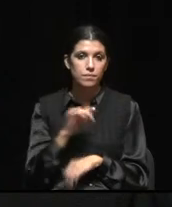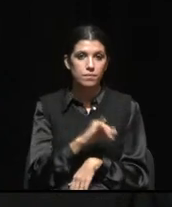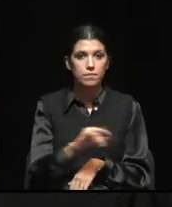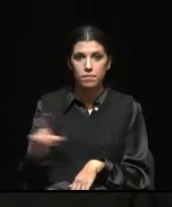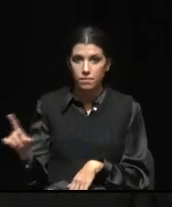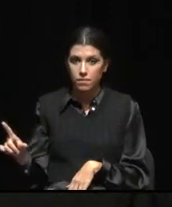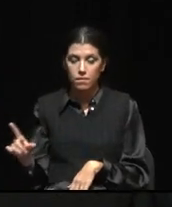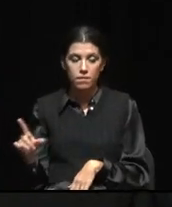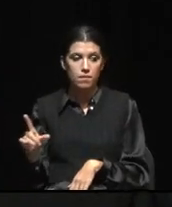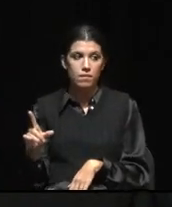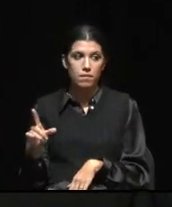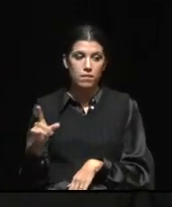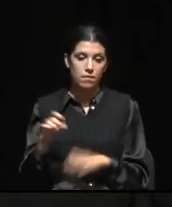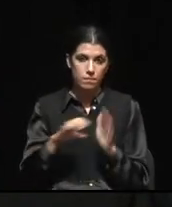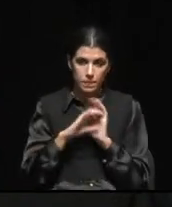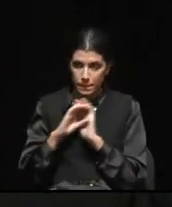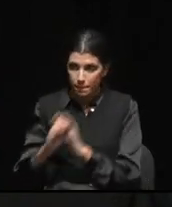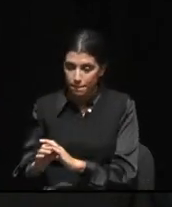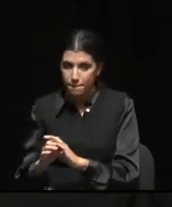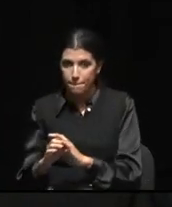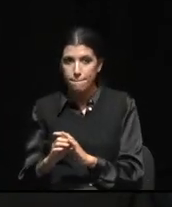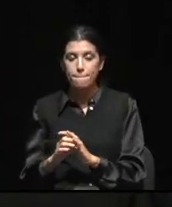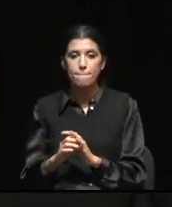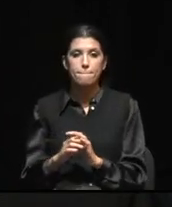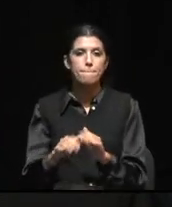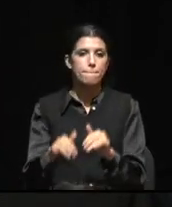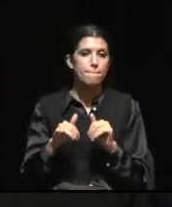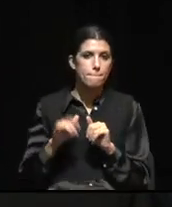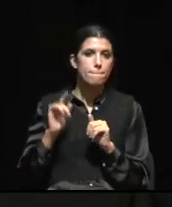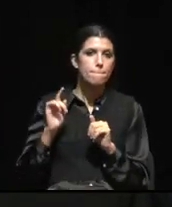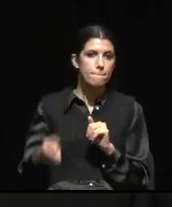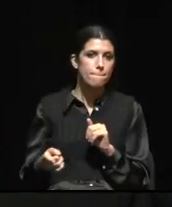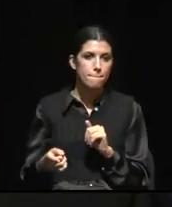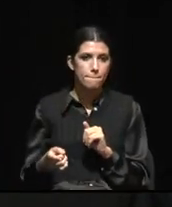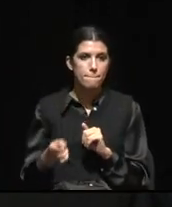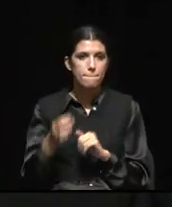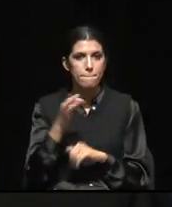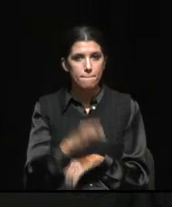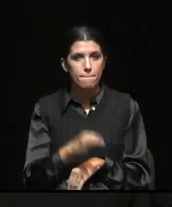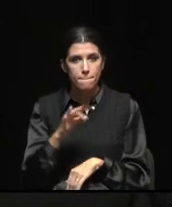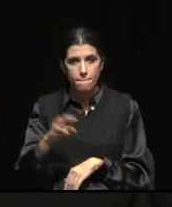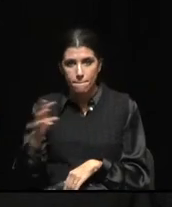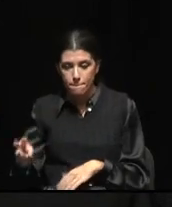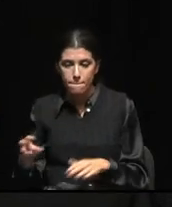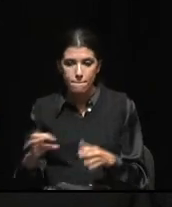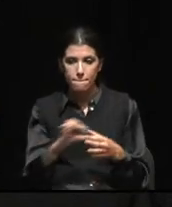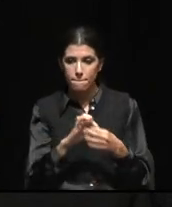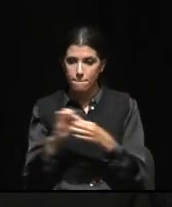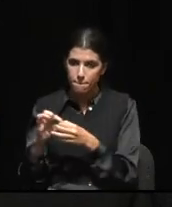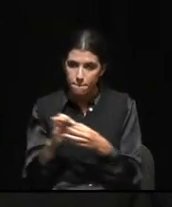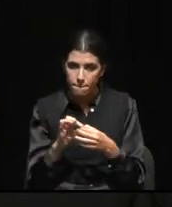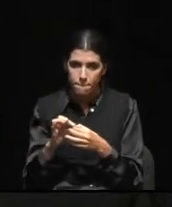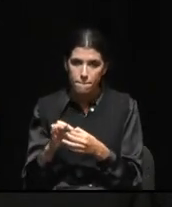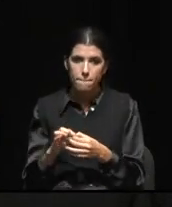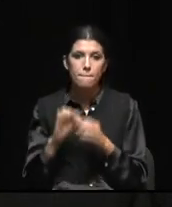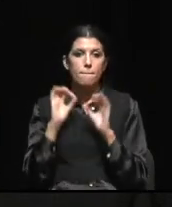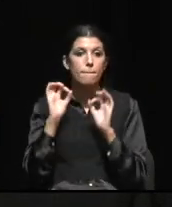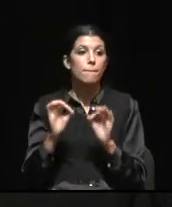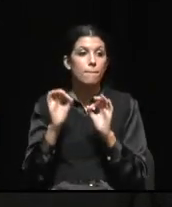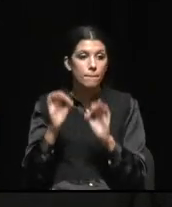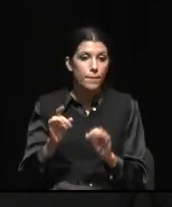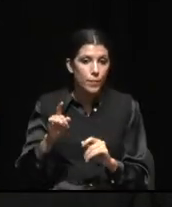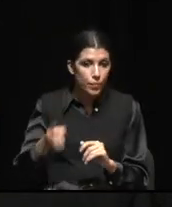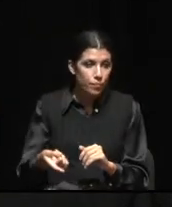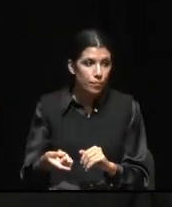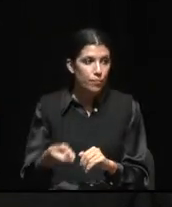iniciativa liberal chega quem se abstém PPM e Aliança quem vota a